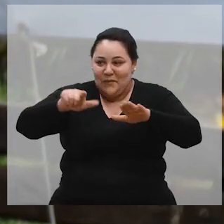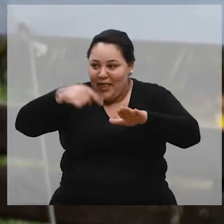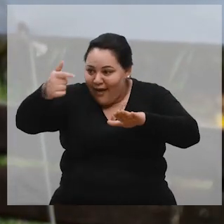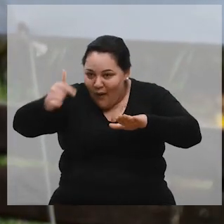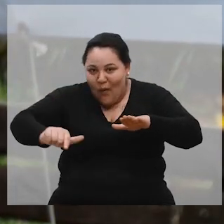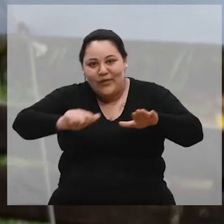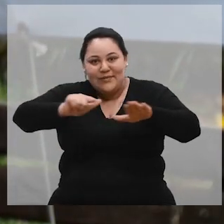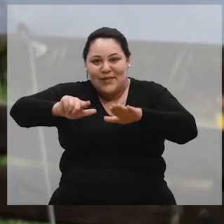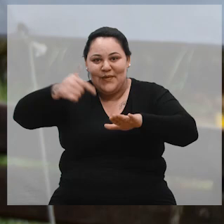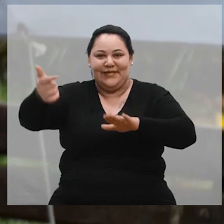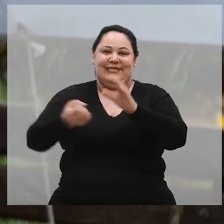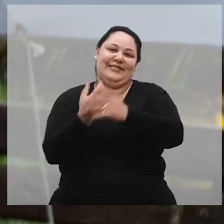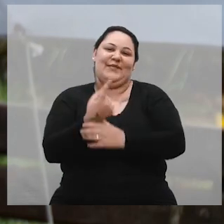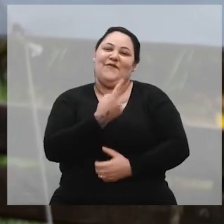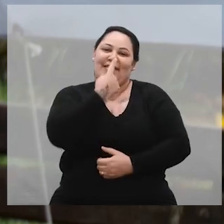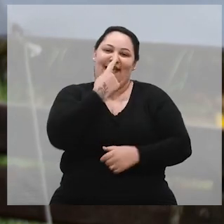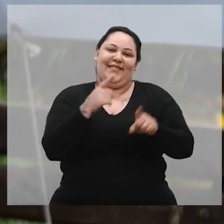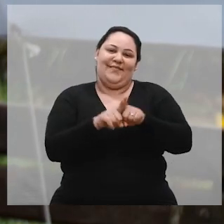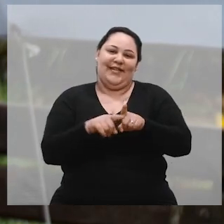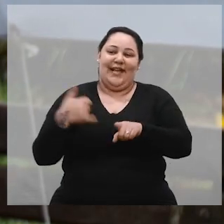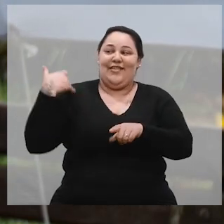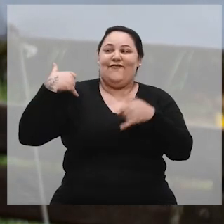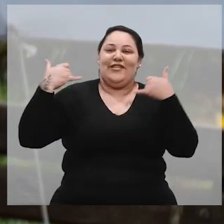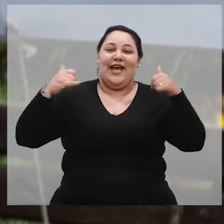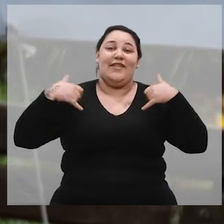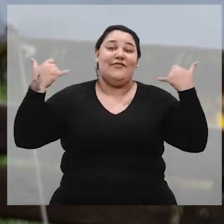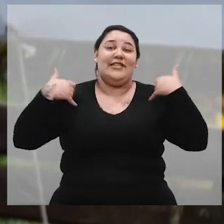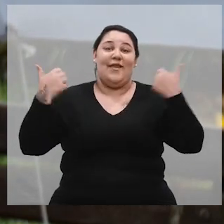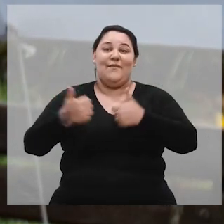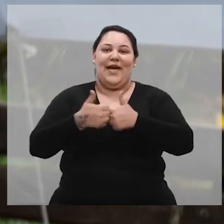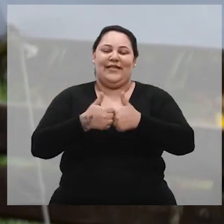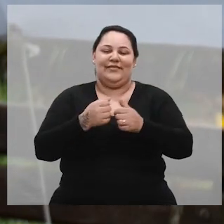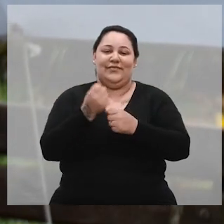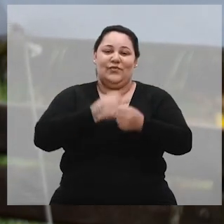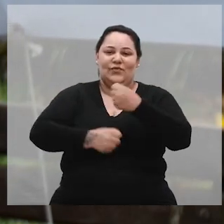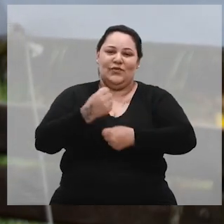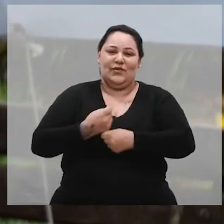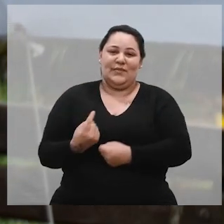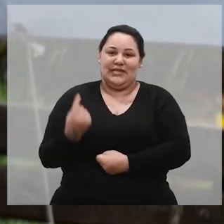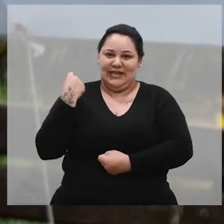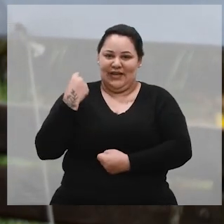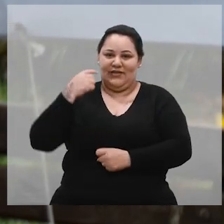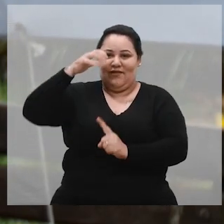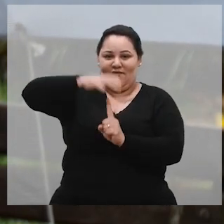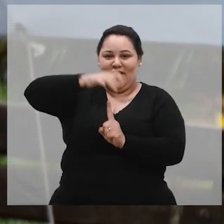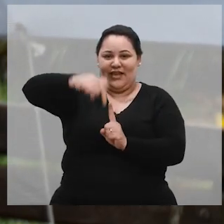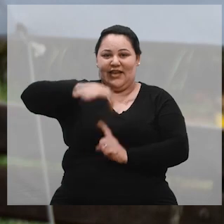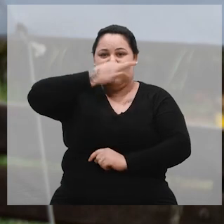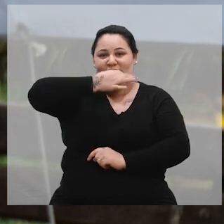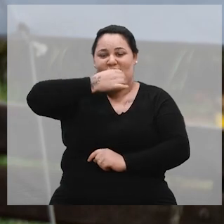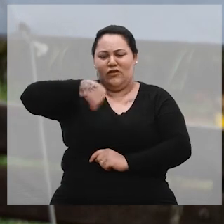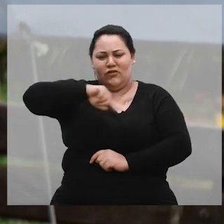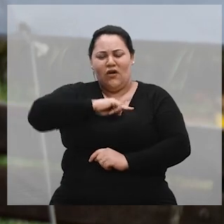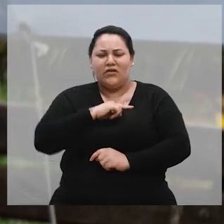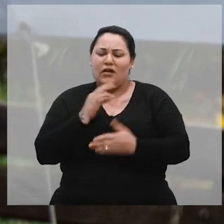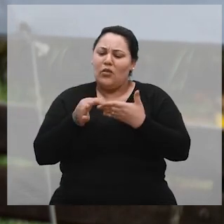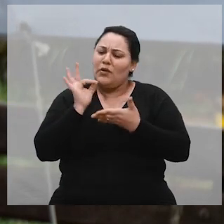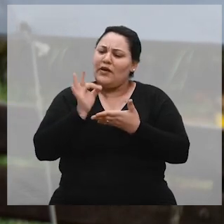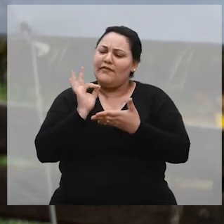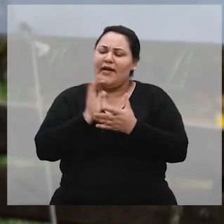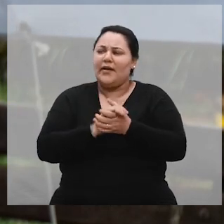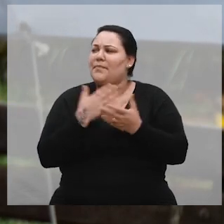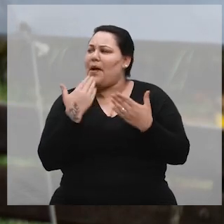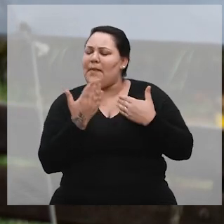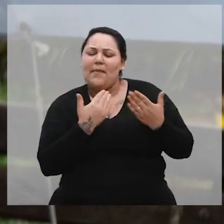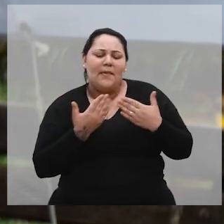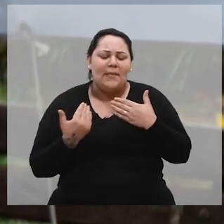um. Acabamos nos aproximando por causa disso. O ano passado, na Feira do Livro de Caxias, nós tomando um café